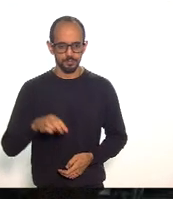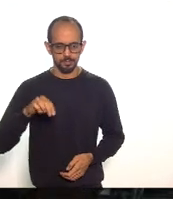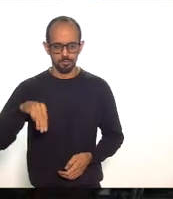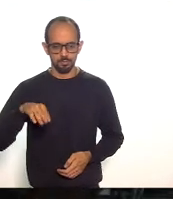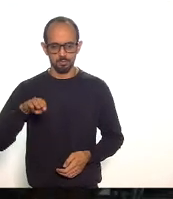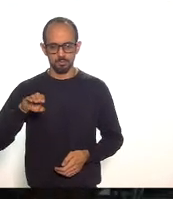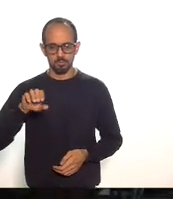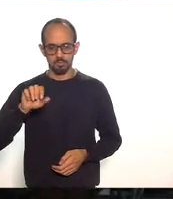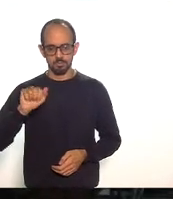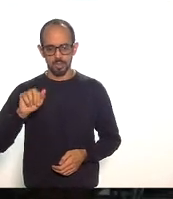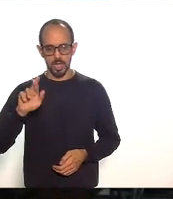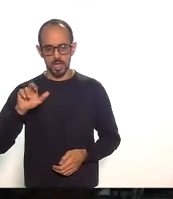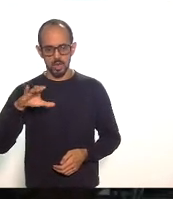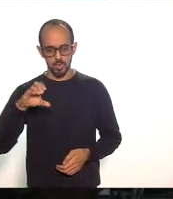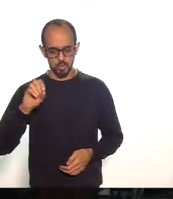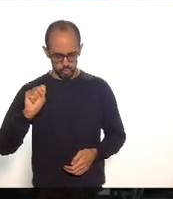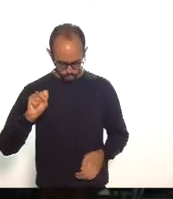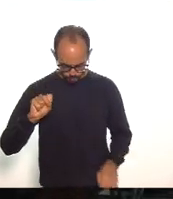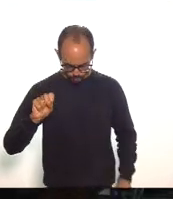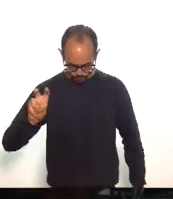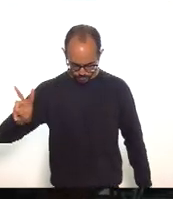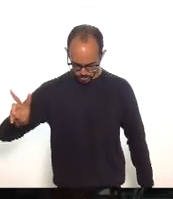Deputado Marcos Vinícius.